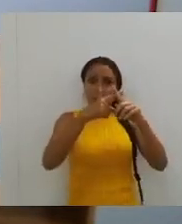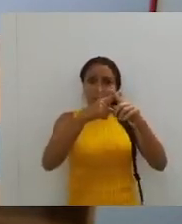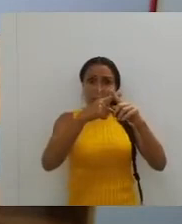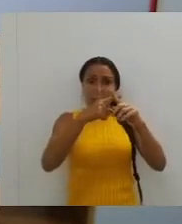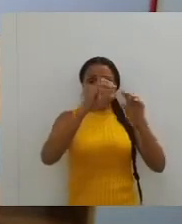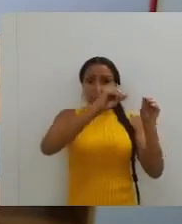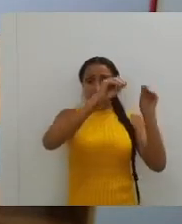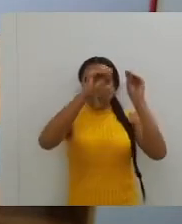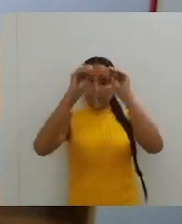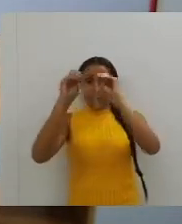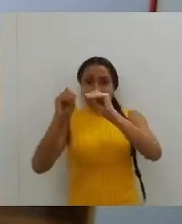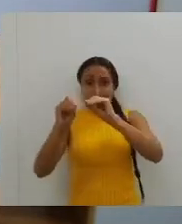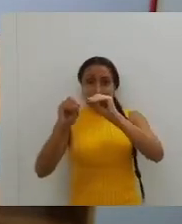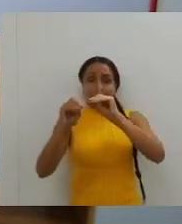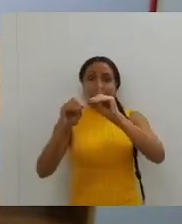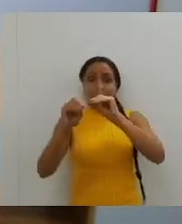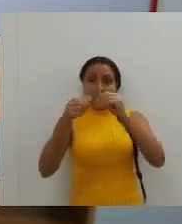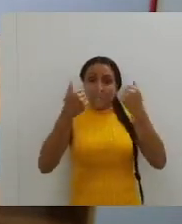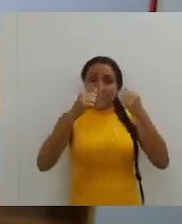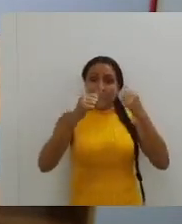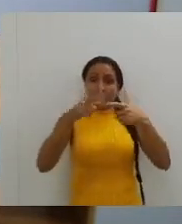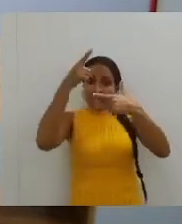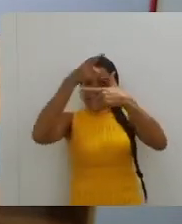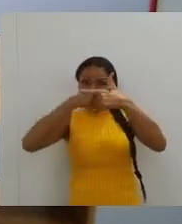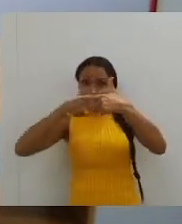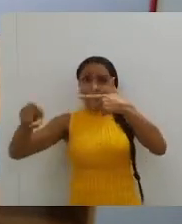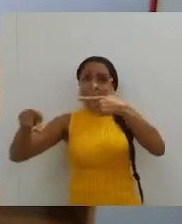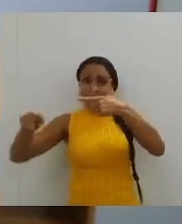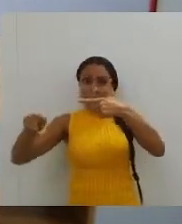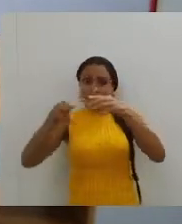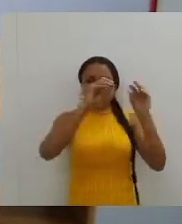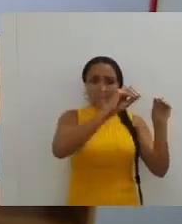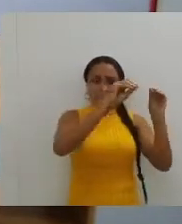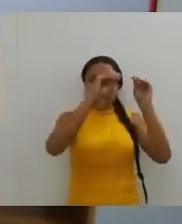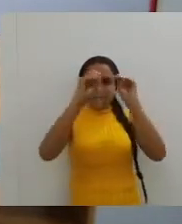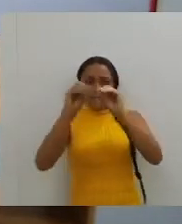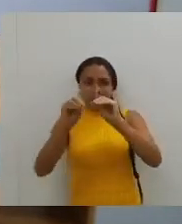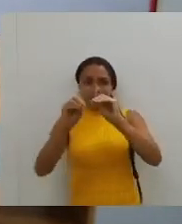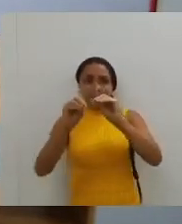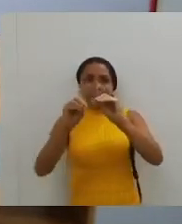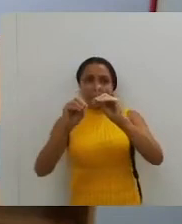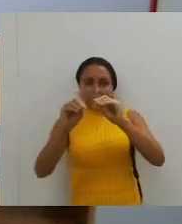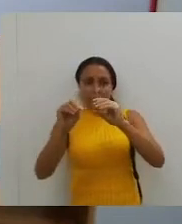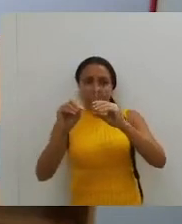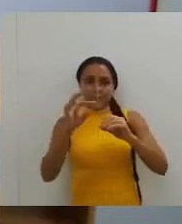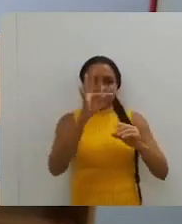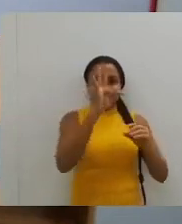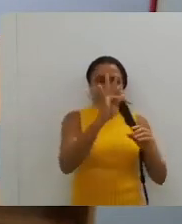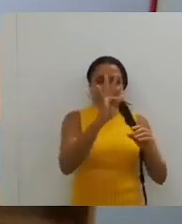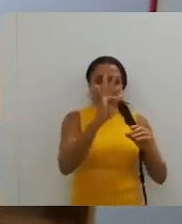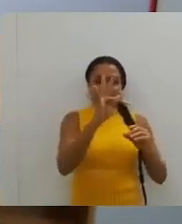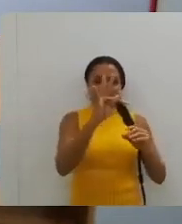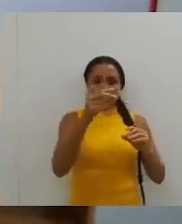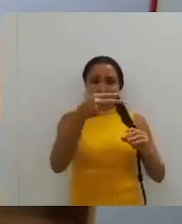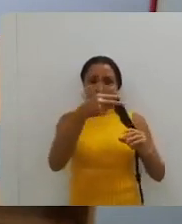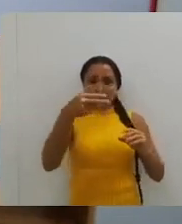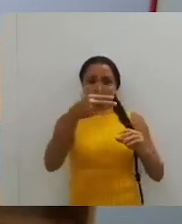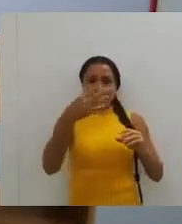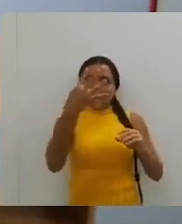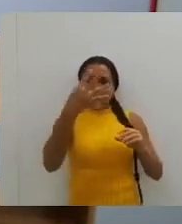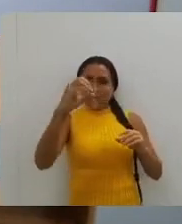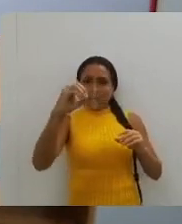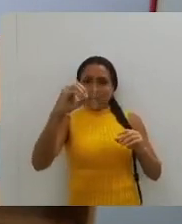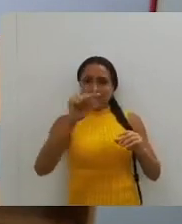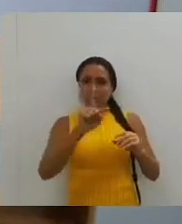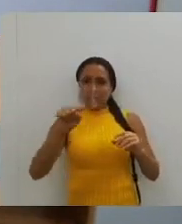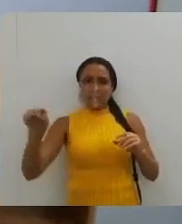Quando passa para lá, vai passar dividindo, ou seja, tração, ou trazione, vai ser